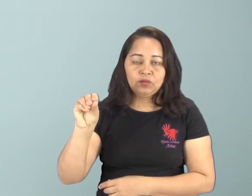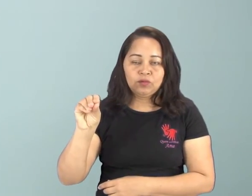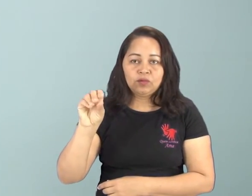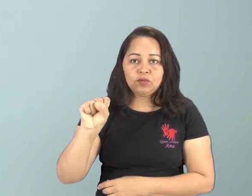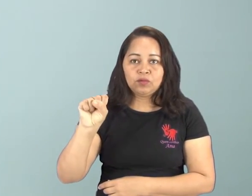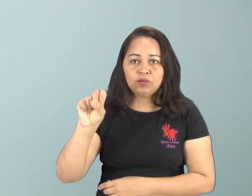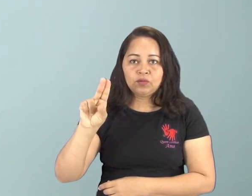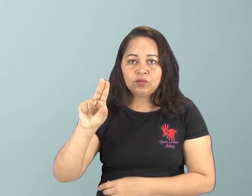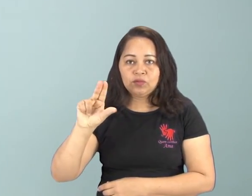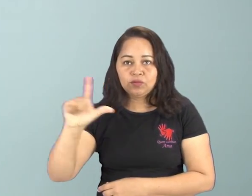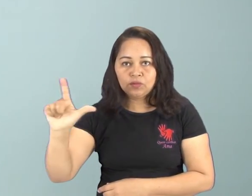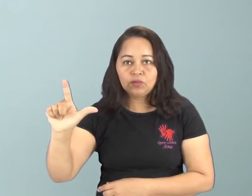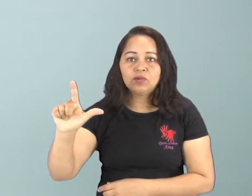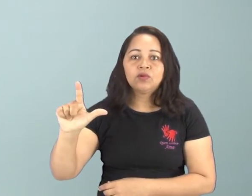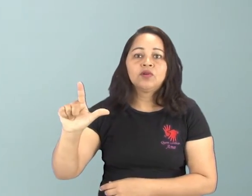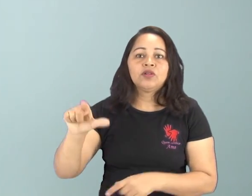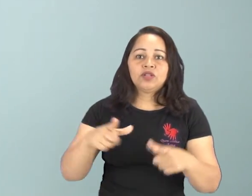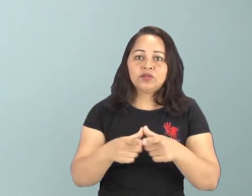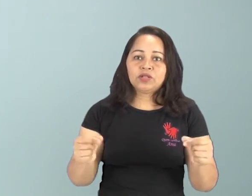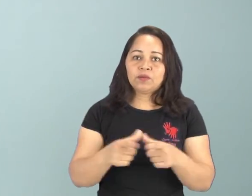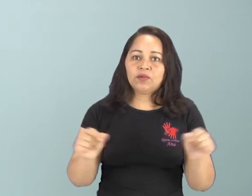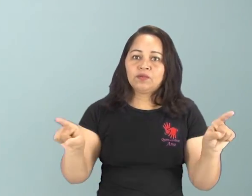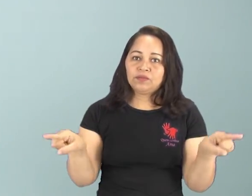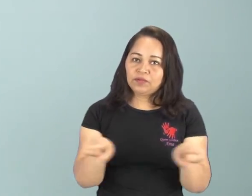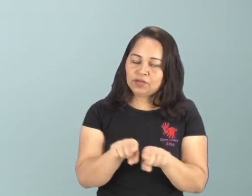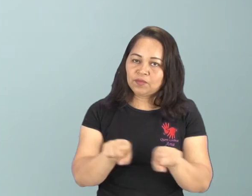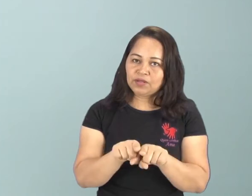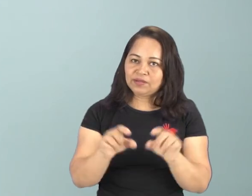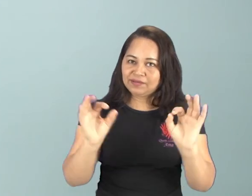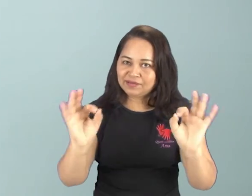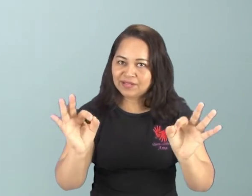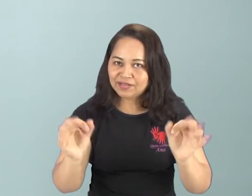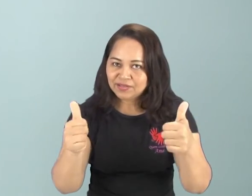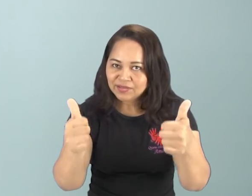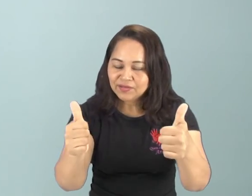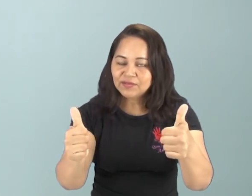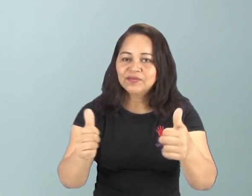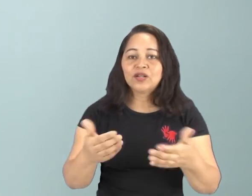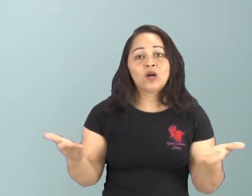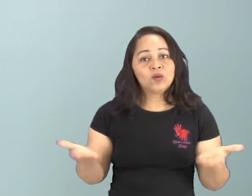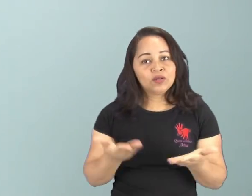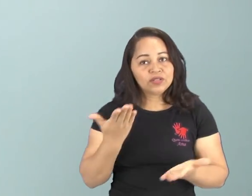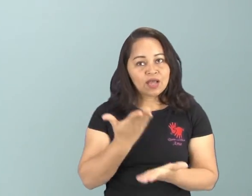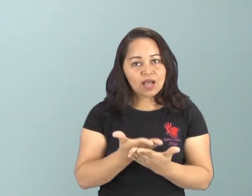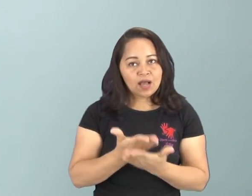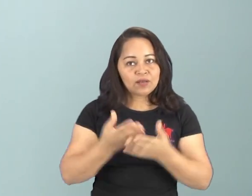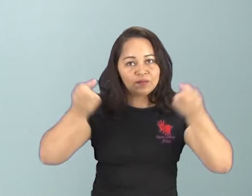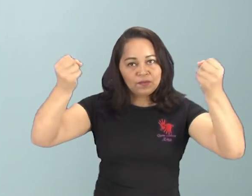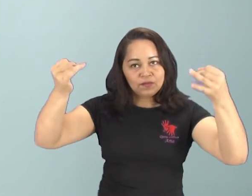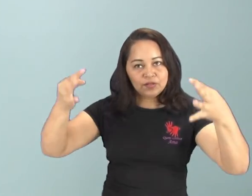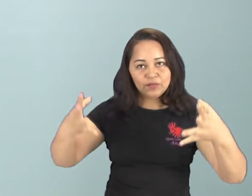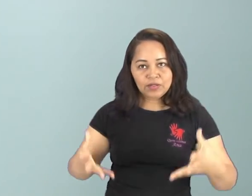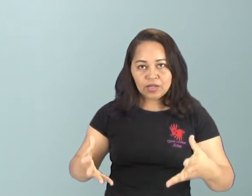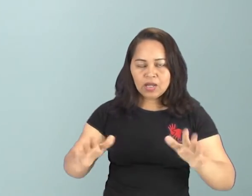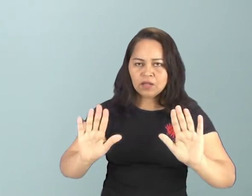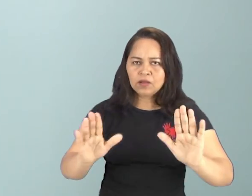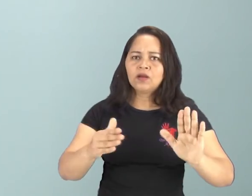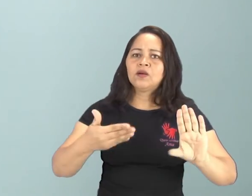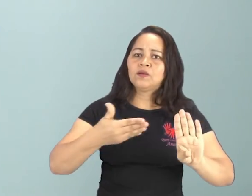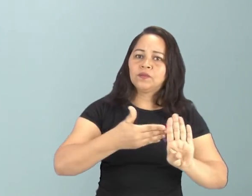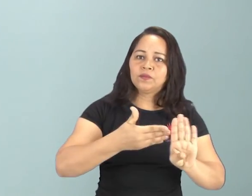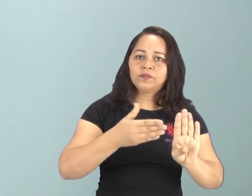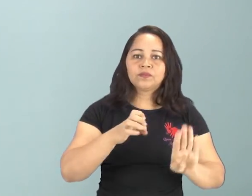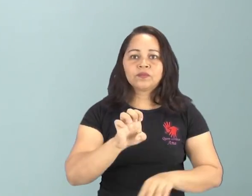desse cinema oriental, certinho? Gente, então, essa é a nossa aula de hoje. Não esqueça de acessar